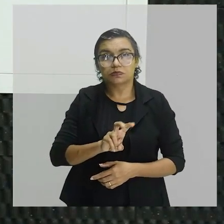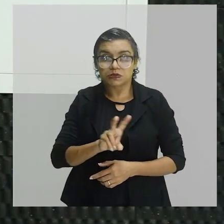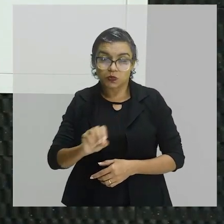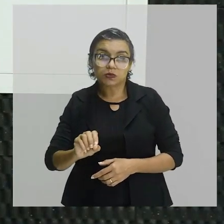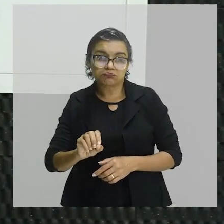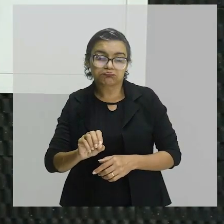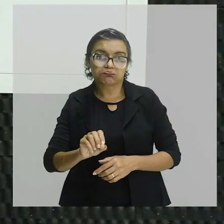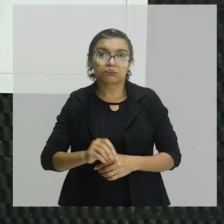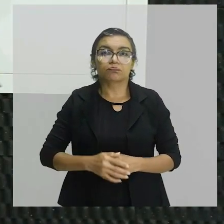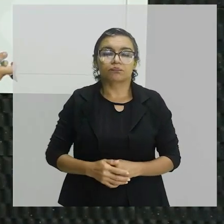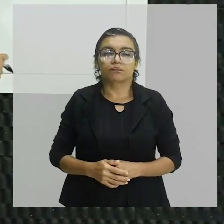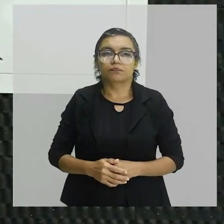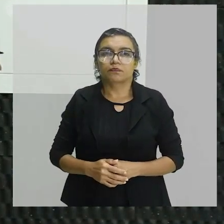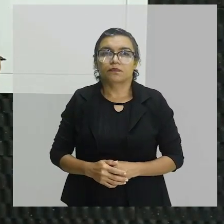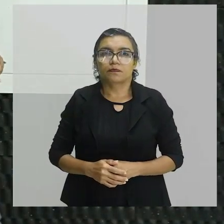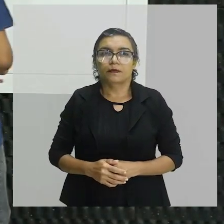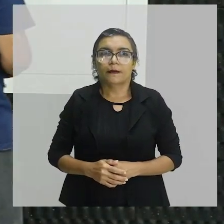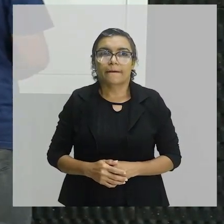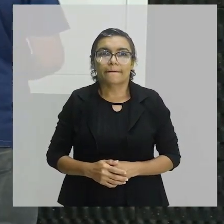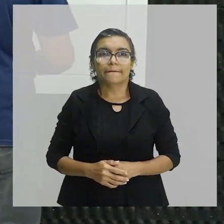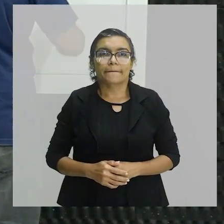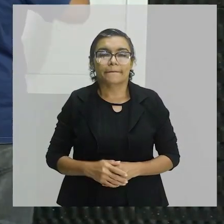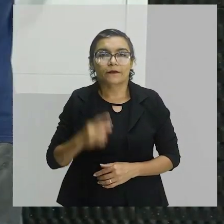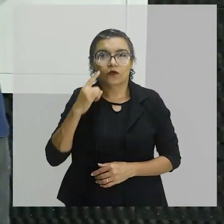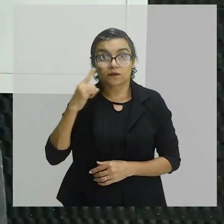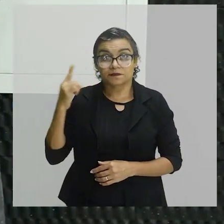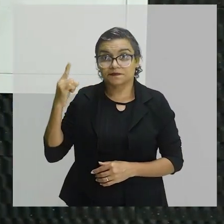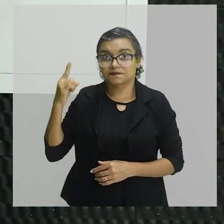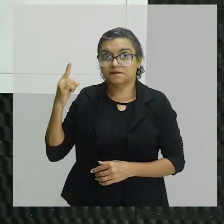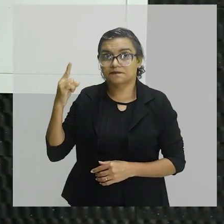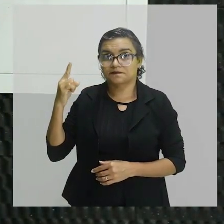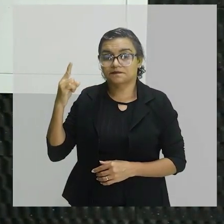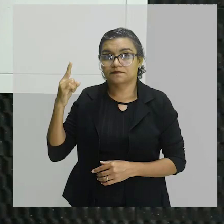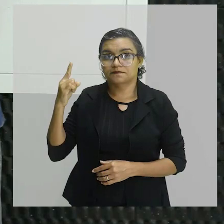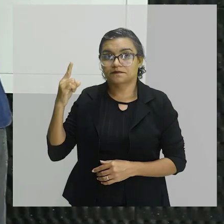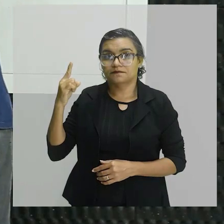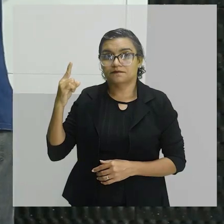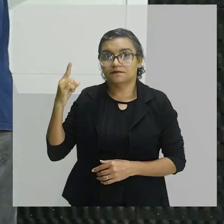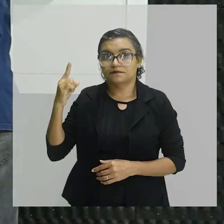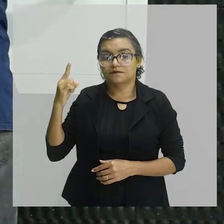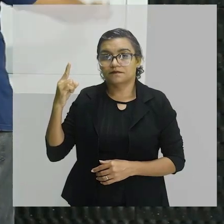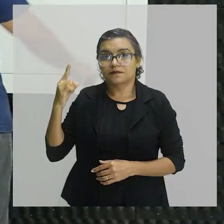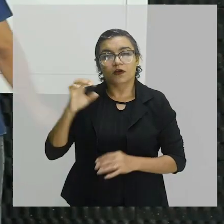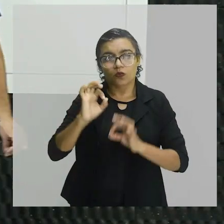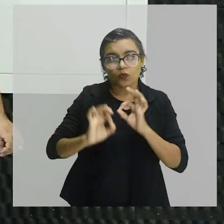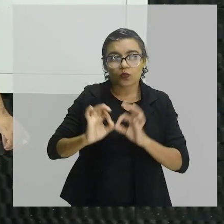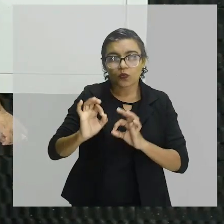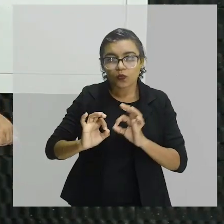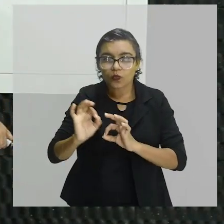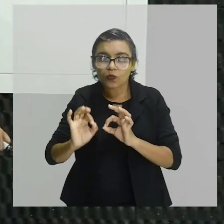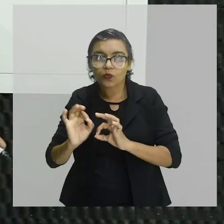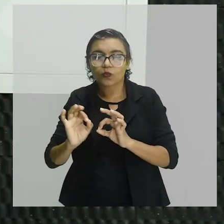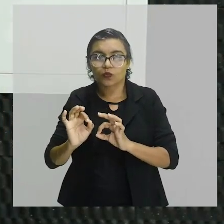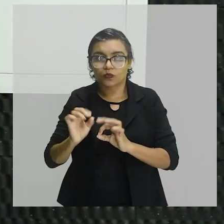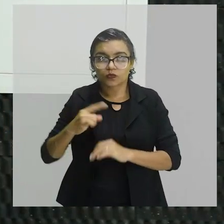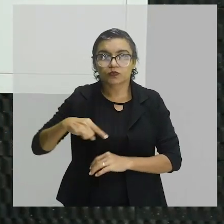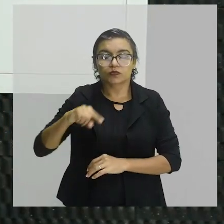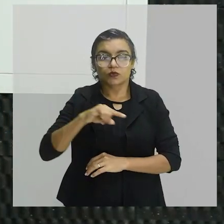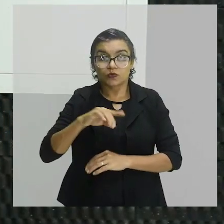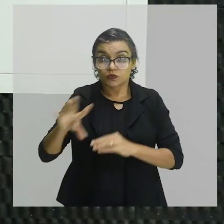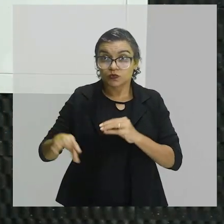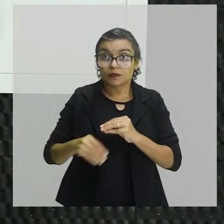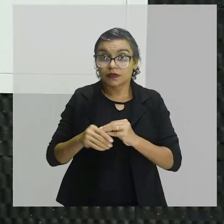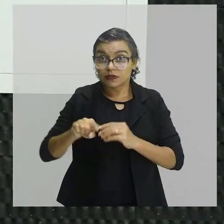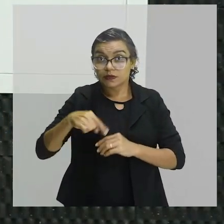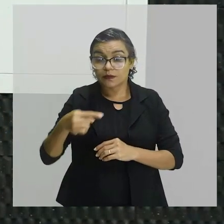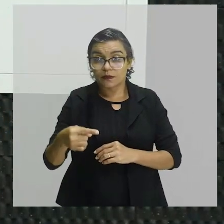tá ok? Já não consegue fazer, né? Porque só desce uma e nós vamos completar ali. Então